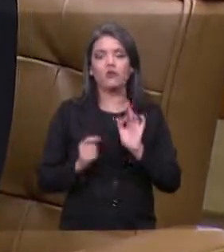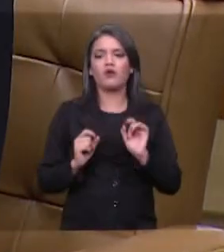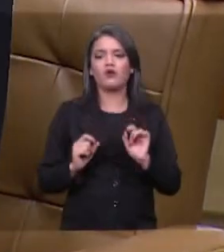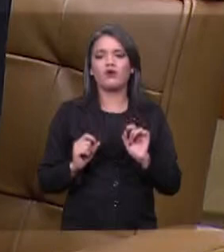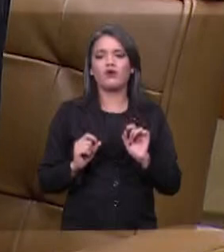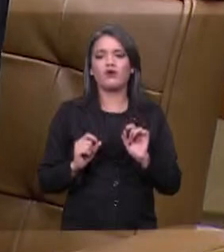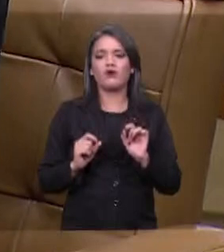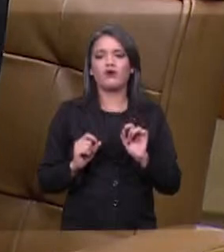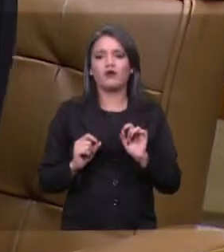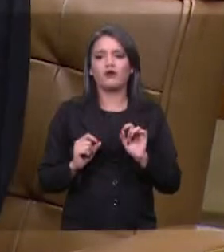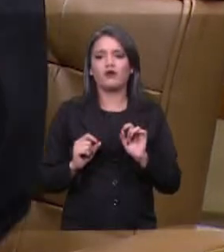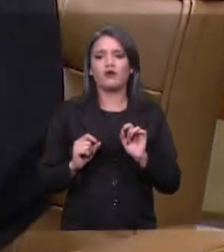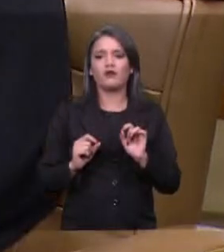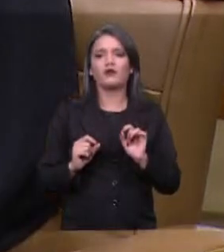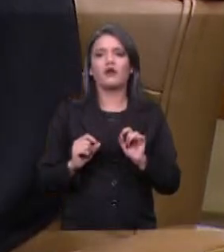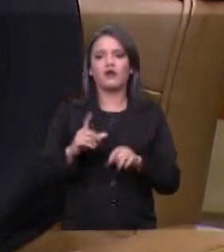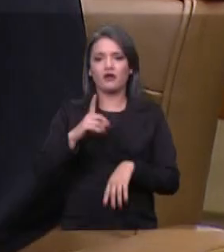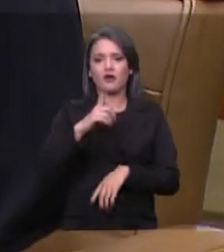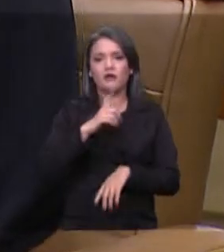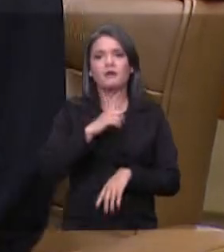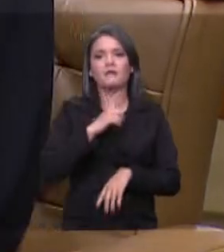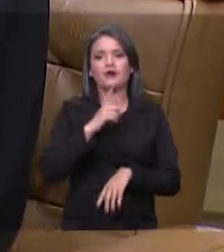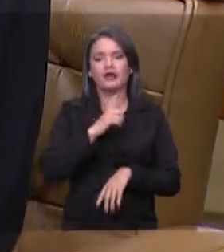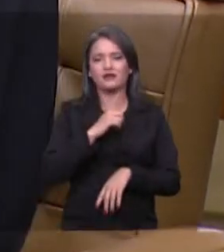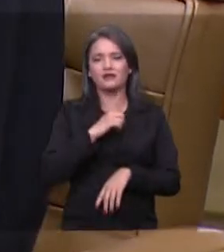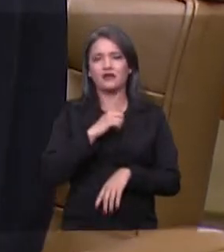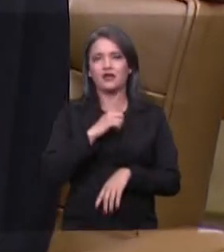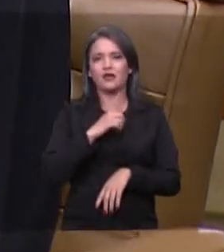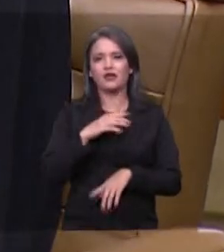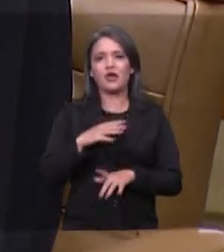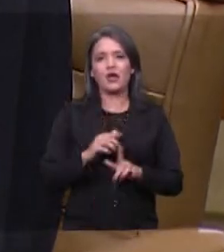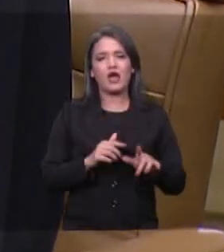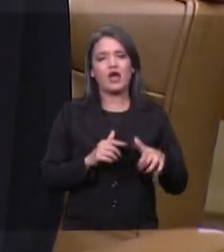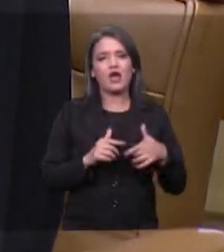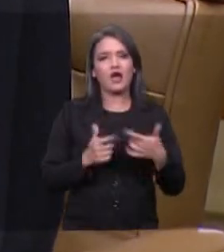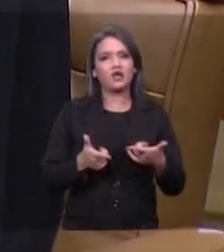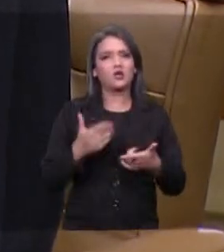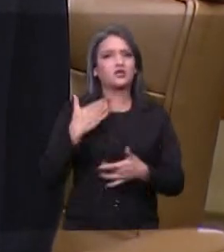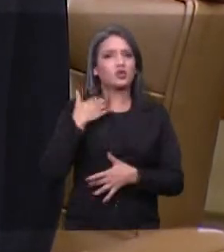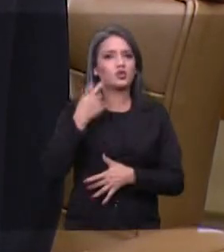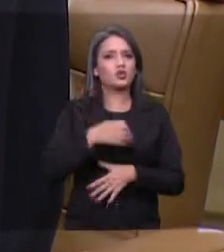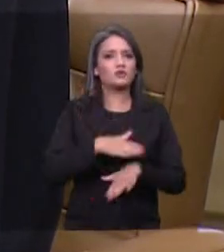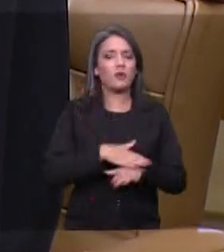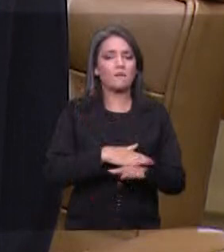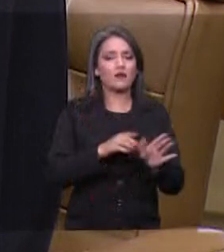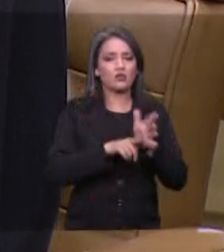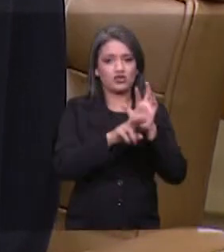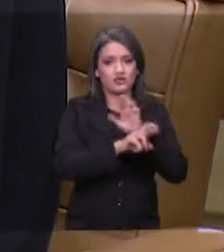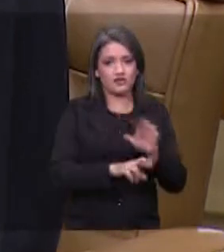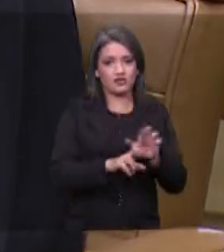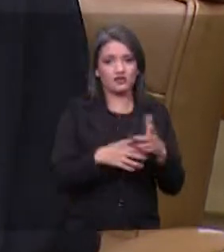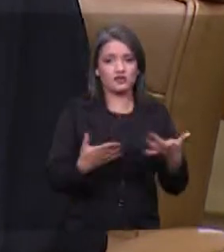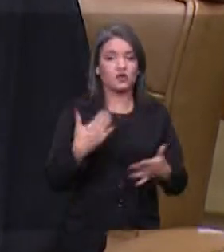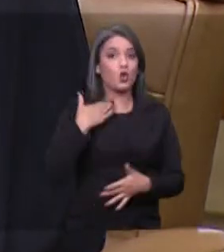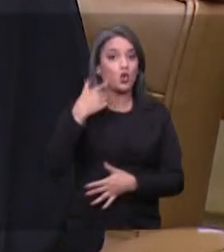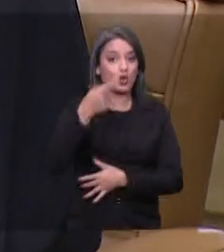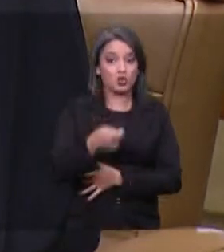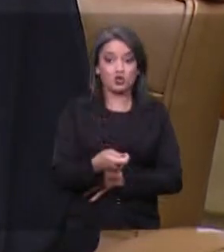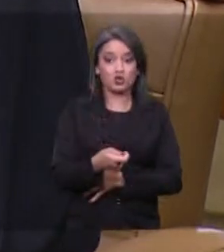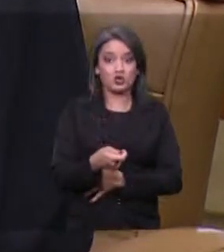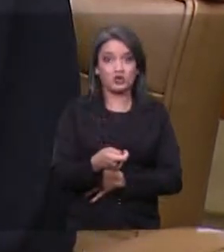afastar efetivamente a atuação do juiz na fase de investigação. Quer dizer, o juiz não